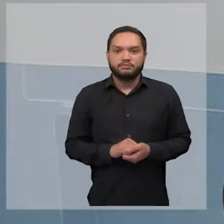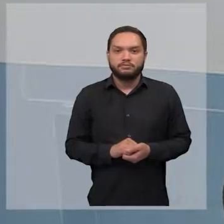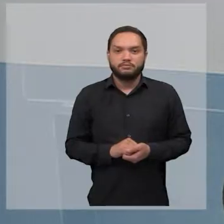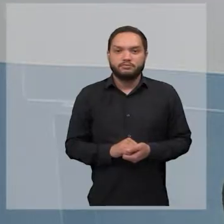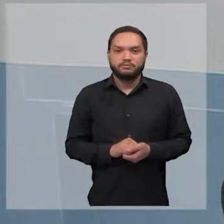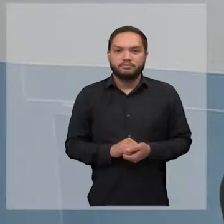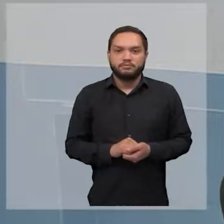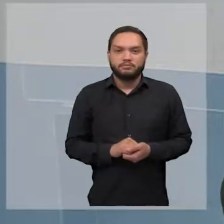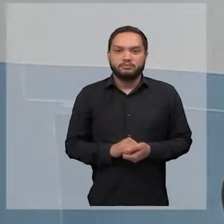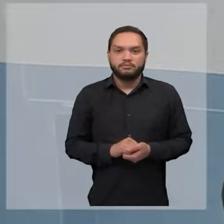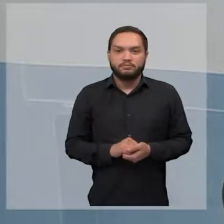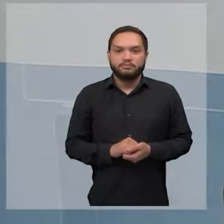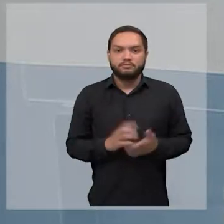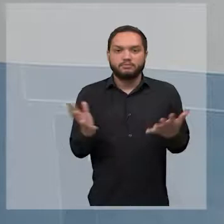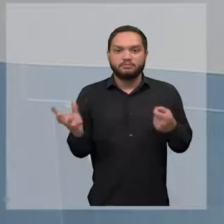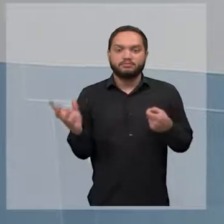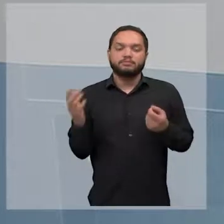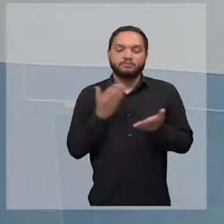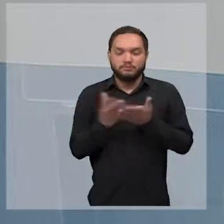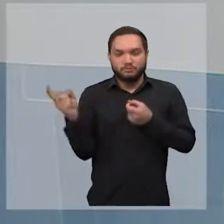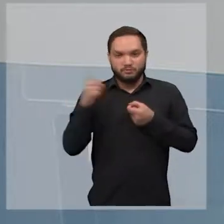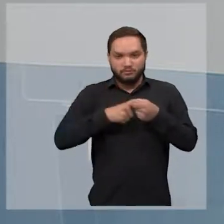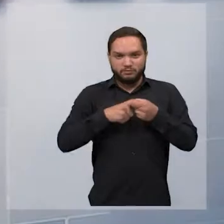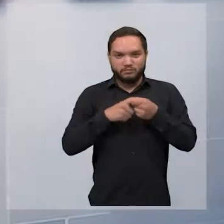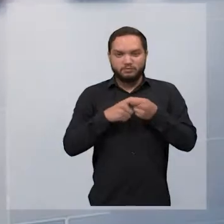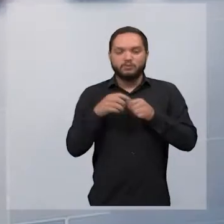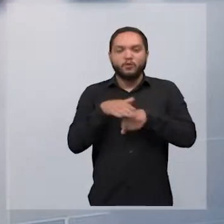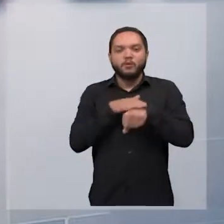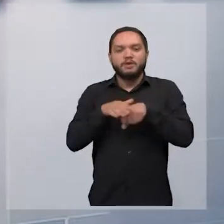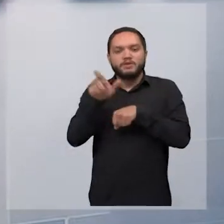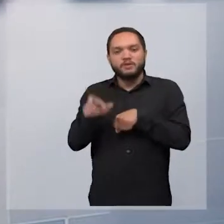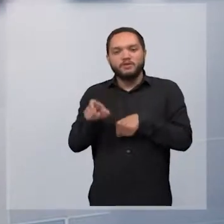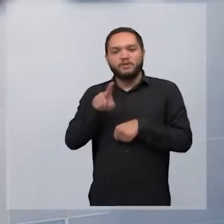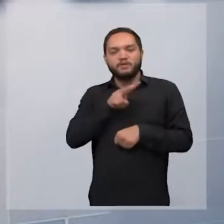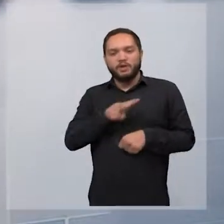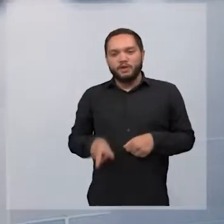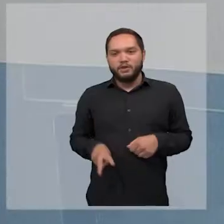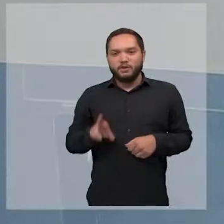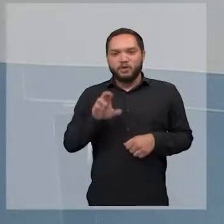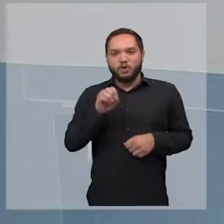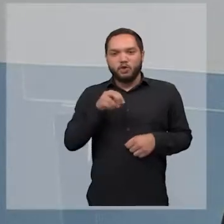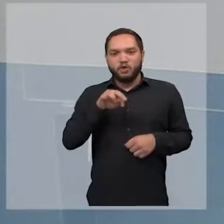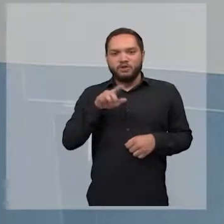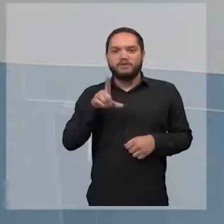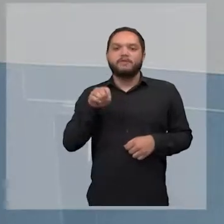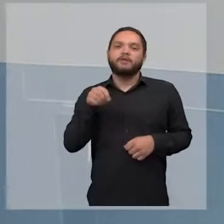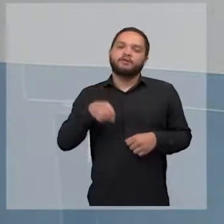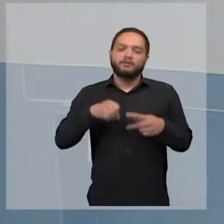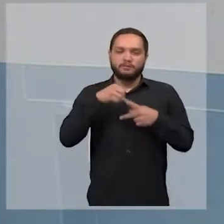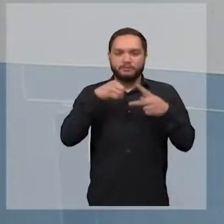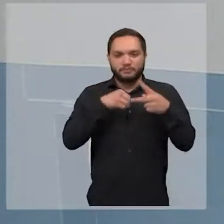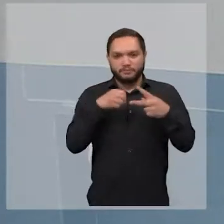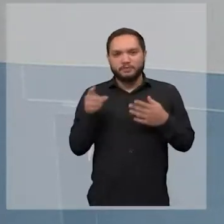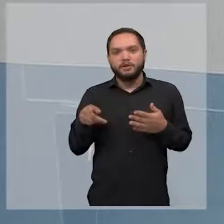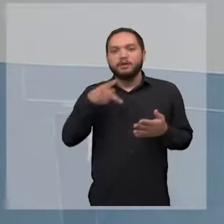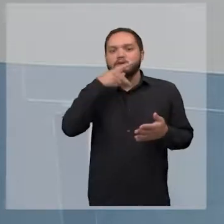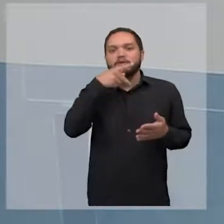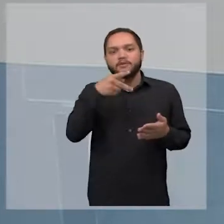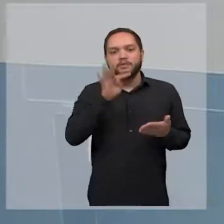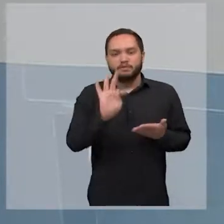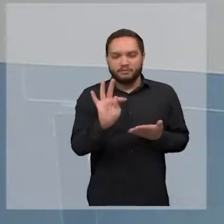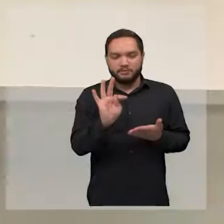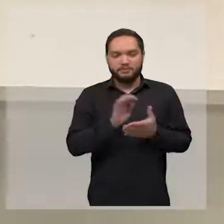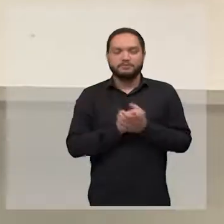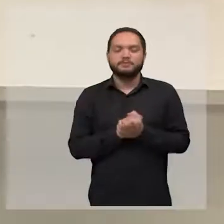Estamos de volta conversando com o vereador Ronivaldo aqui no Pela Ordem. Vereador Ronivaldo, do Partido dos Trabalhadores, que está aí em